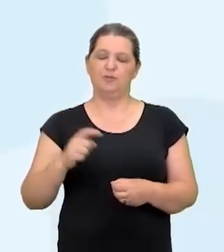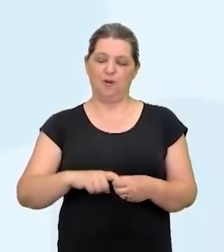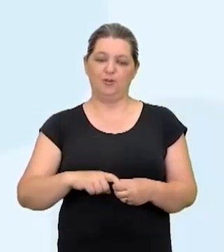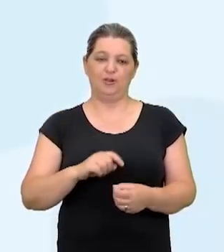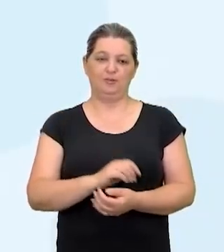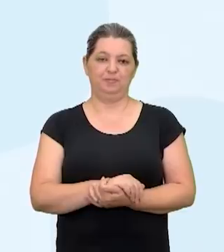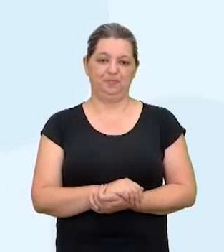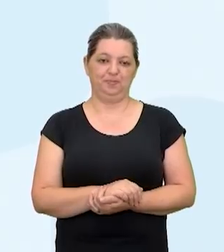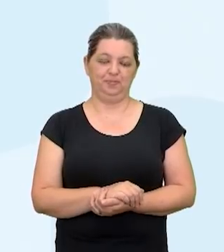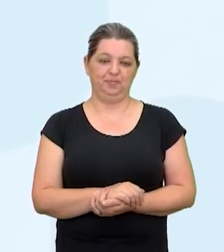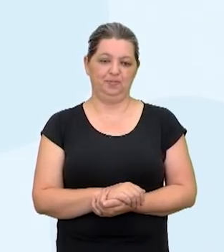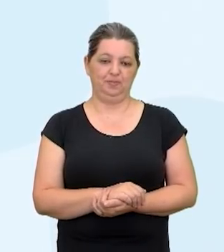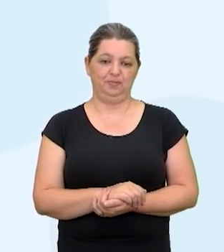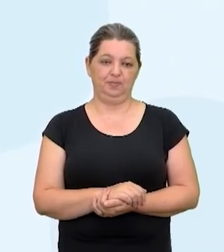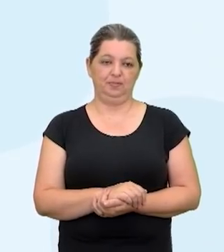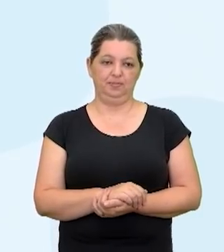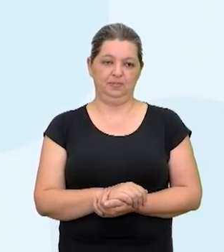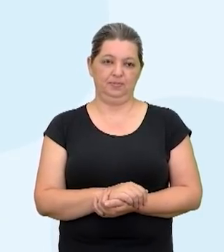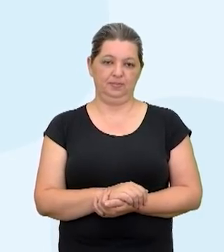minutinhos.